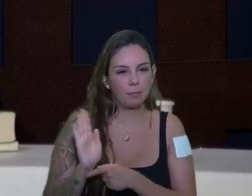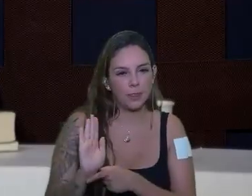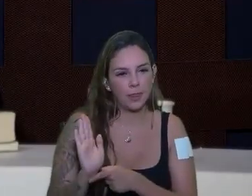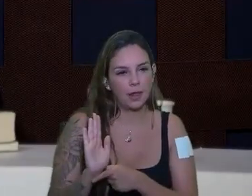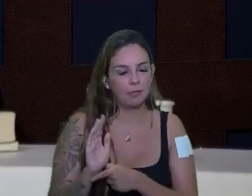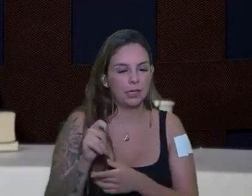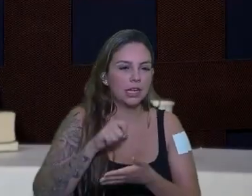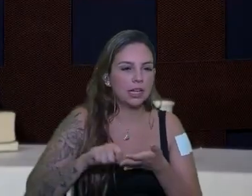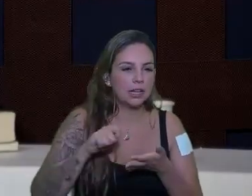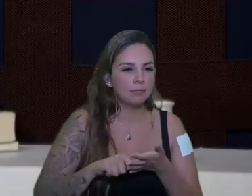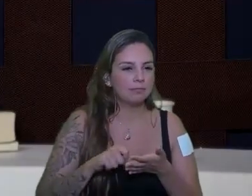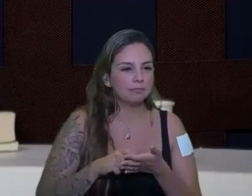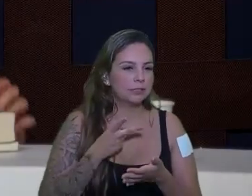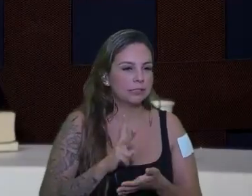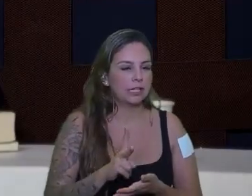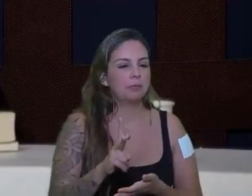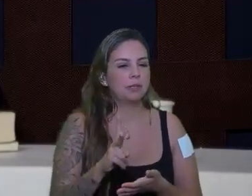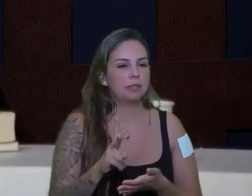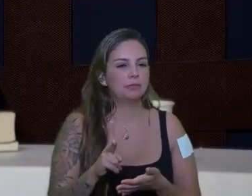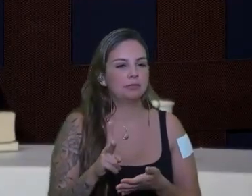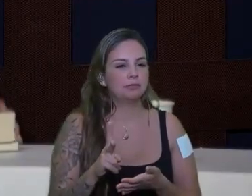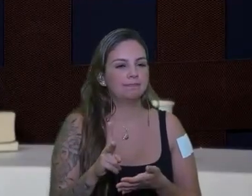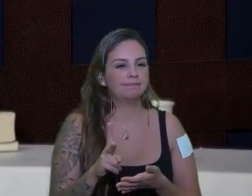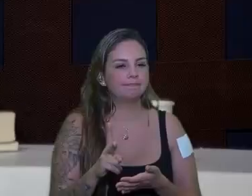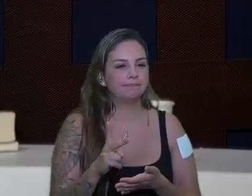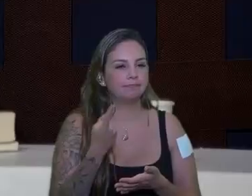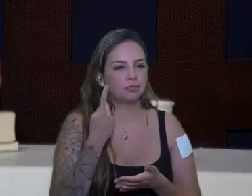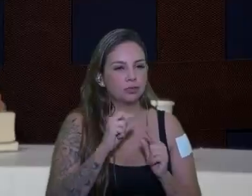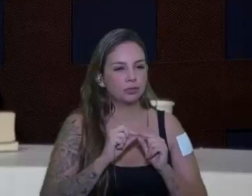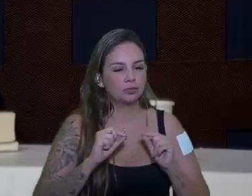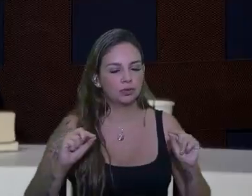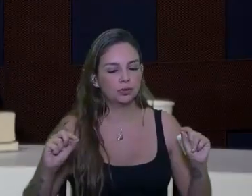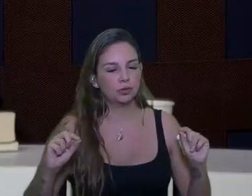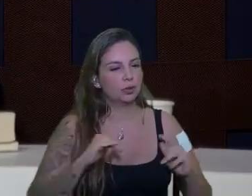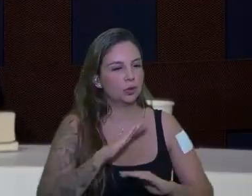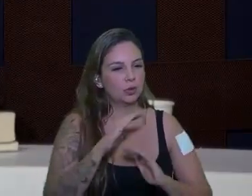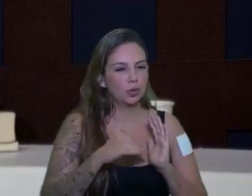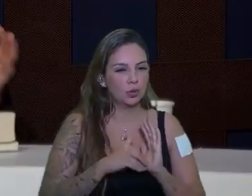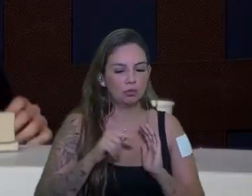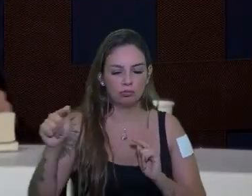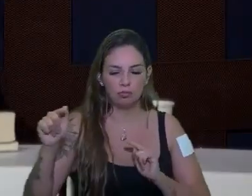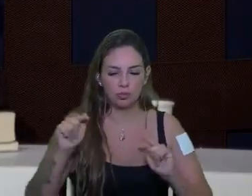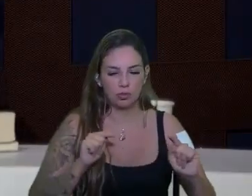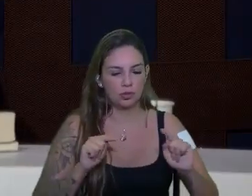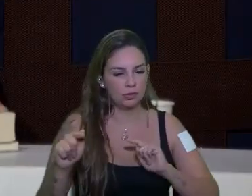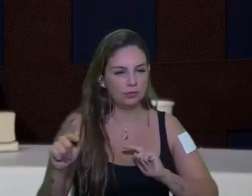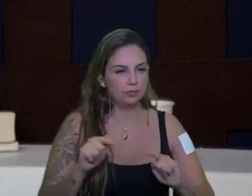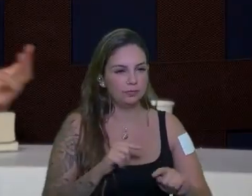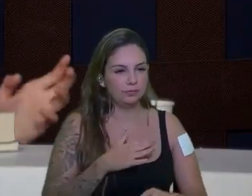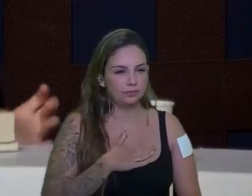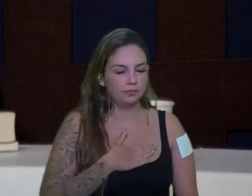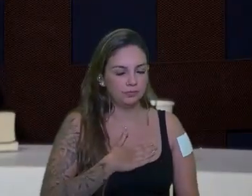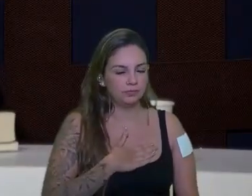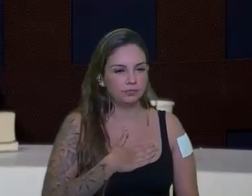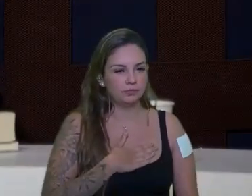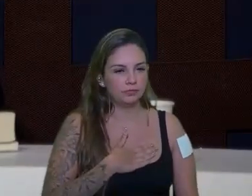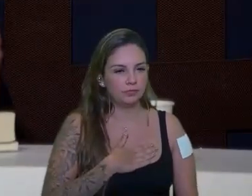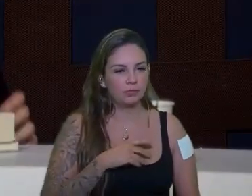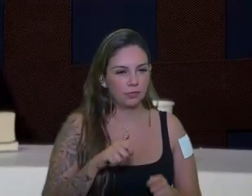e escrever sempre foi um fio que ligava todos os